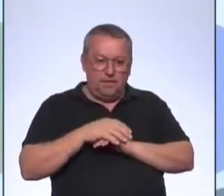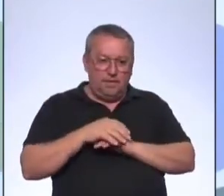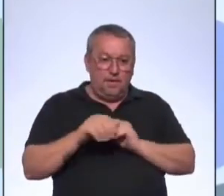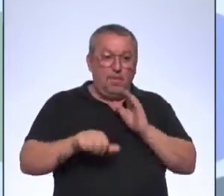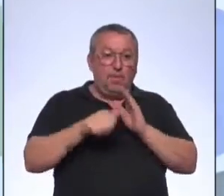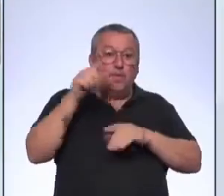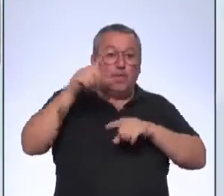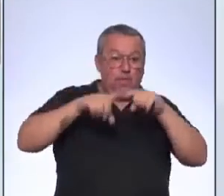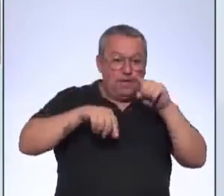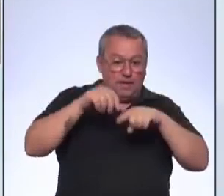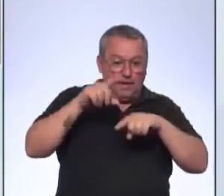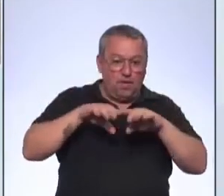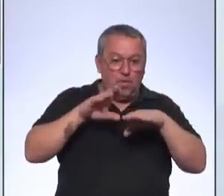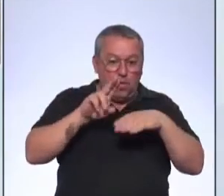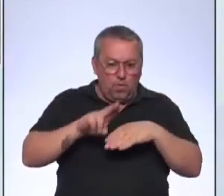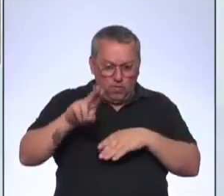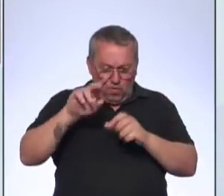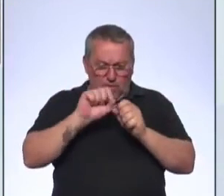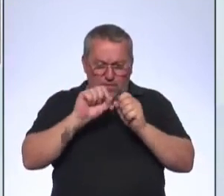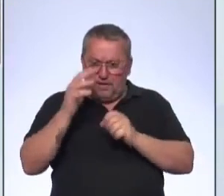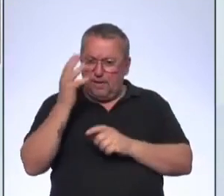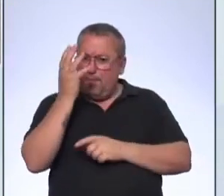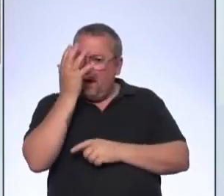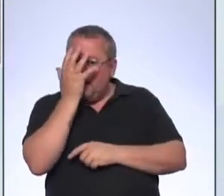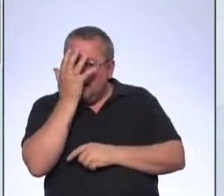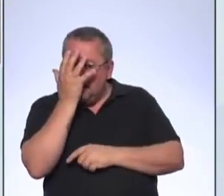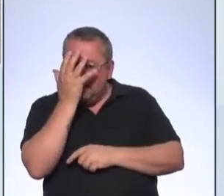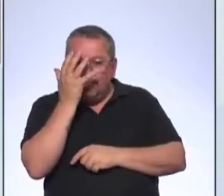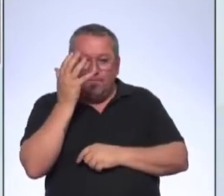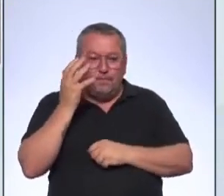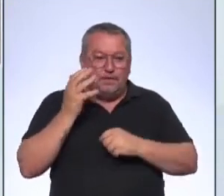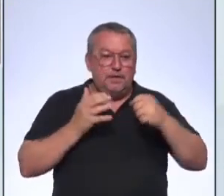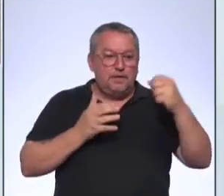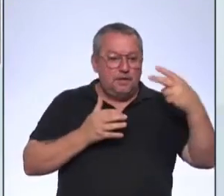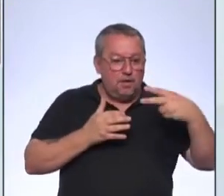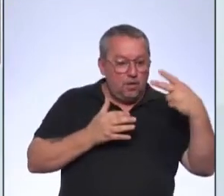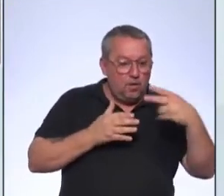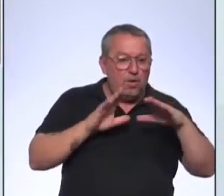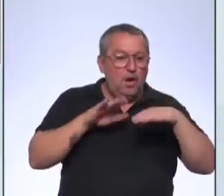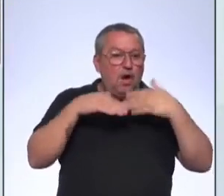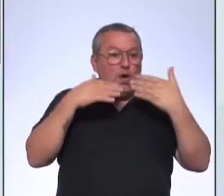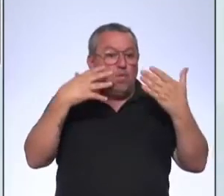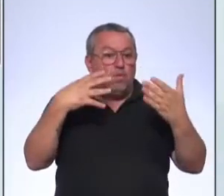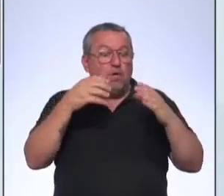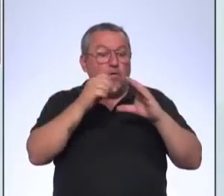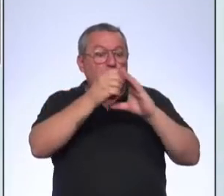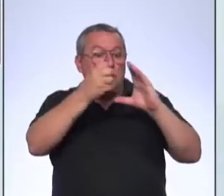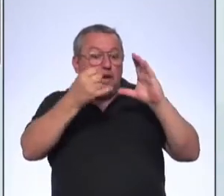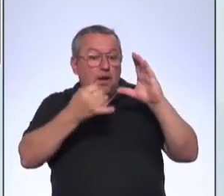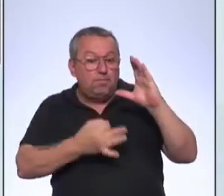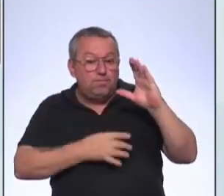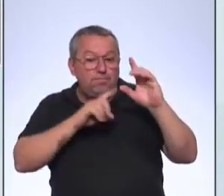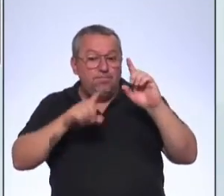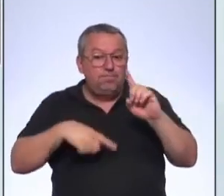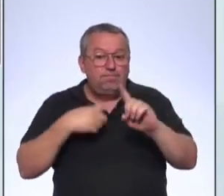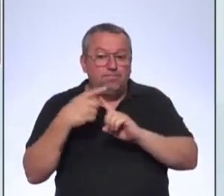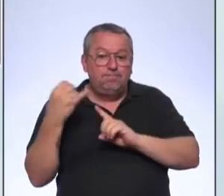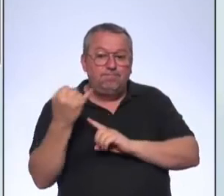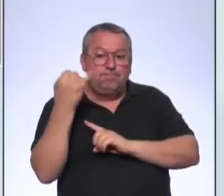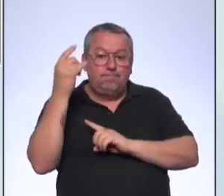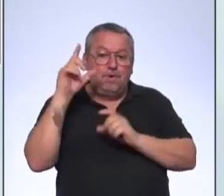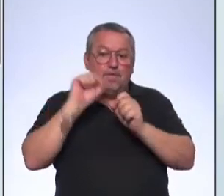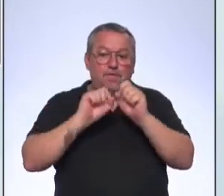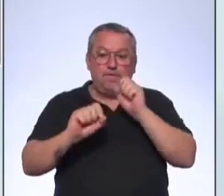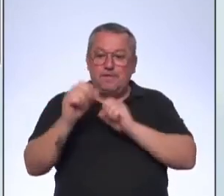os materiais utilizados para criar as máscaras? Com a observação, você vai criar essa